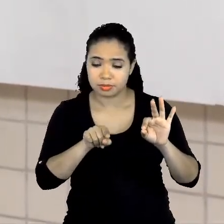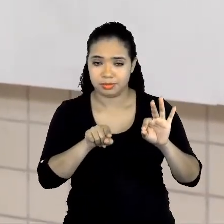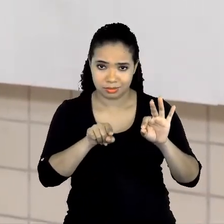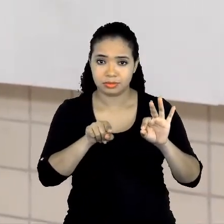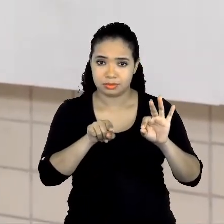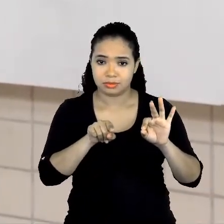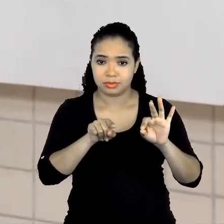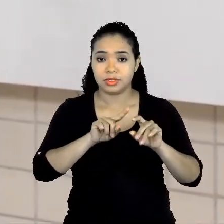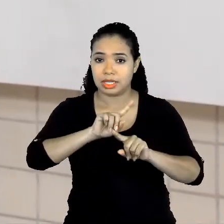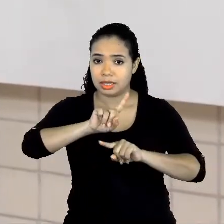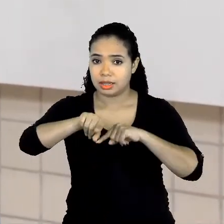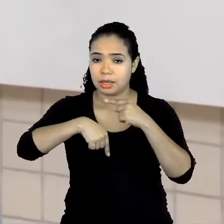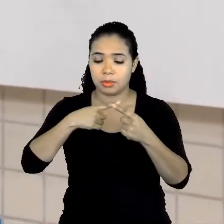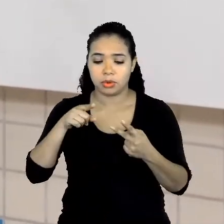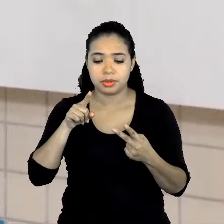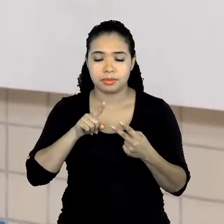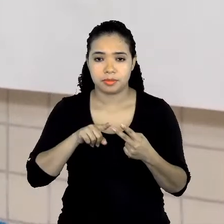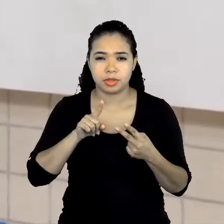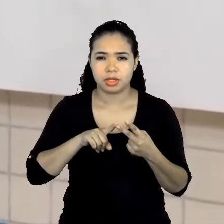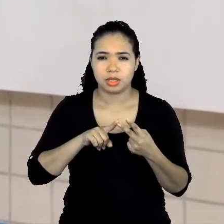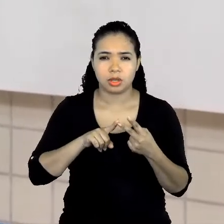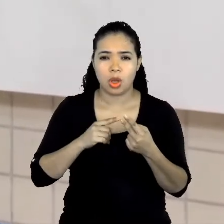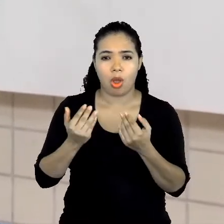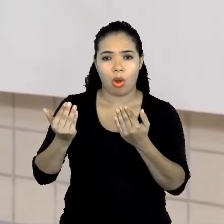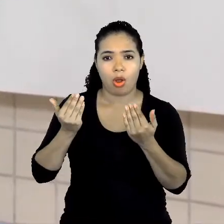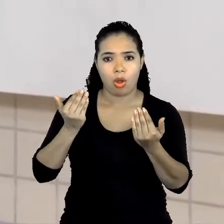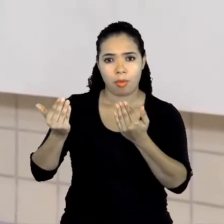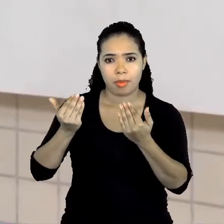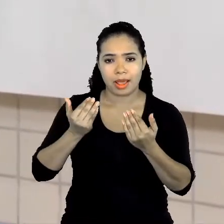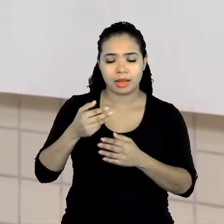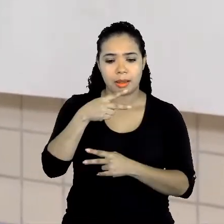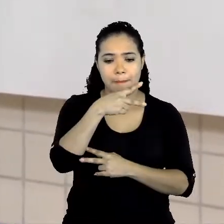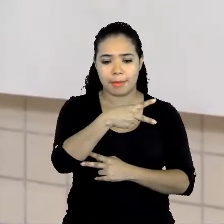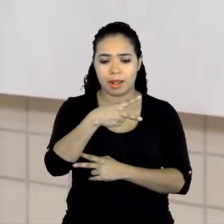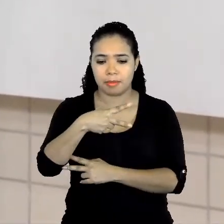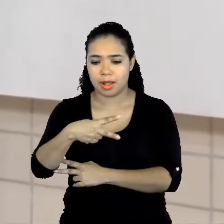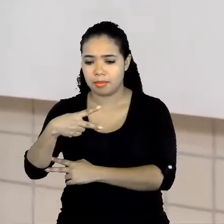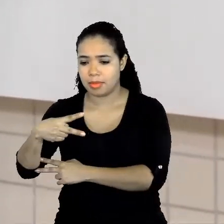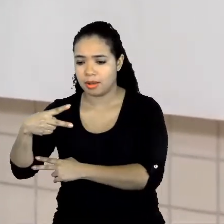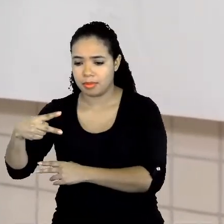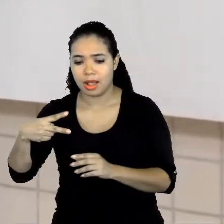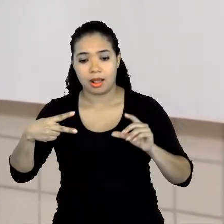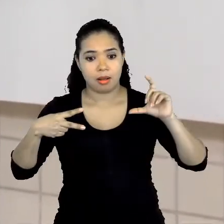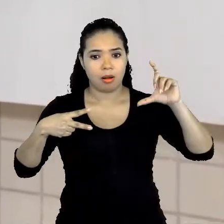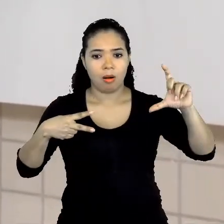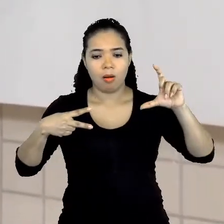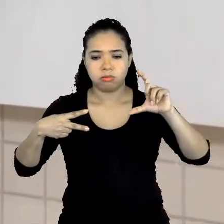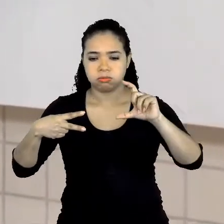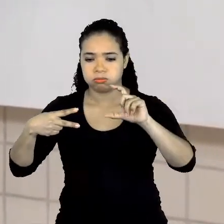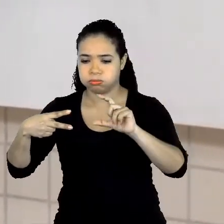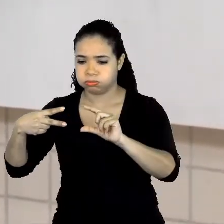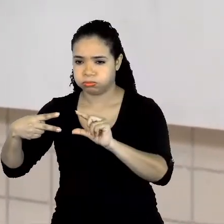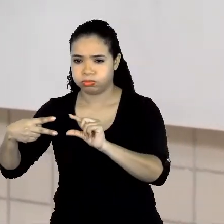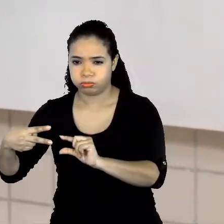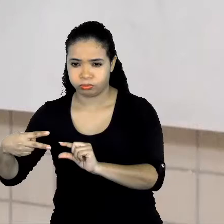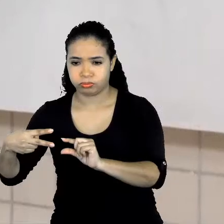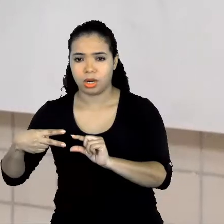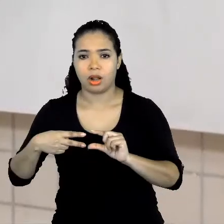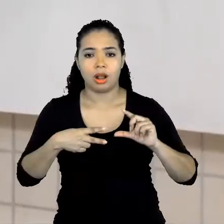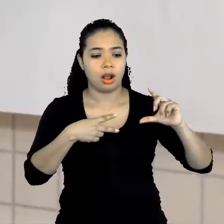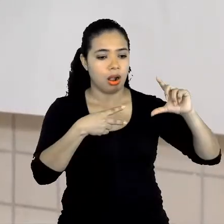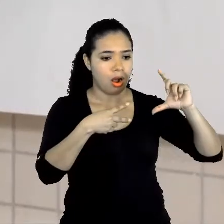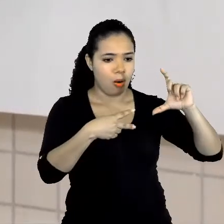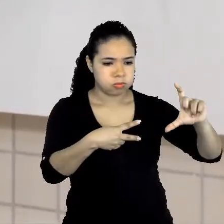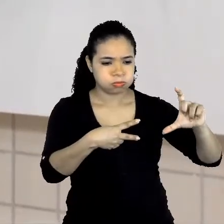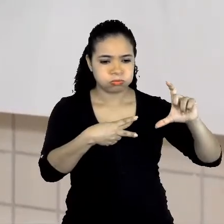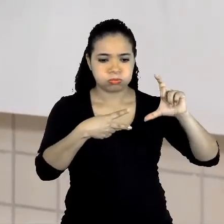numérica. Depois nós lembramos de comparação de fração e depois que é o conteúdo mais pesadinho hoje, que